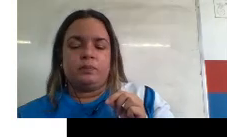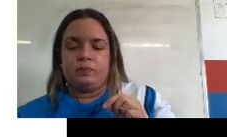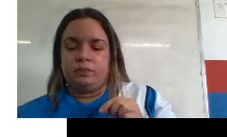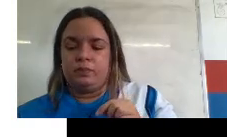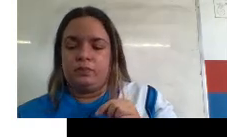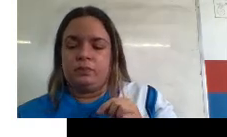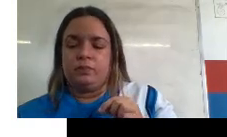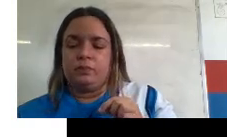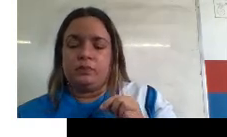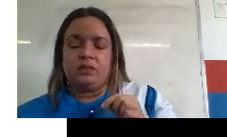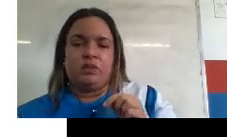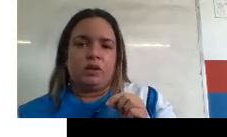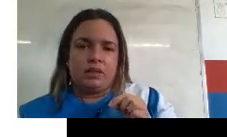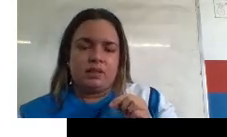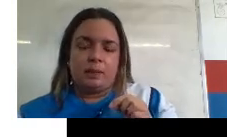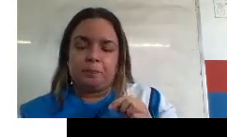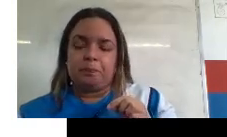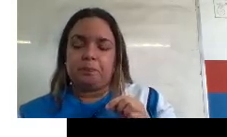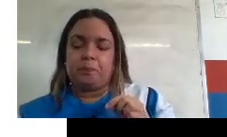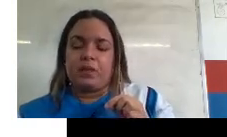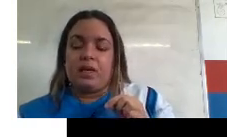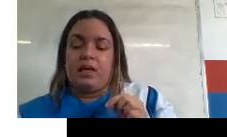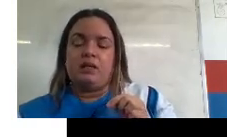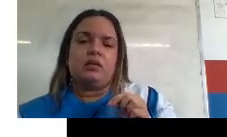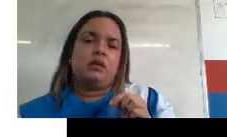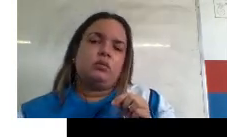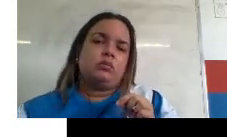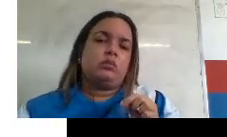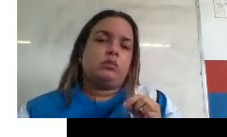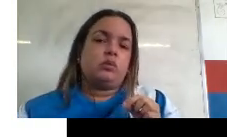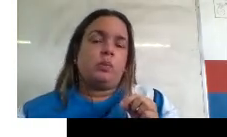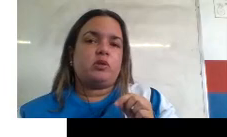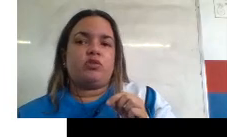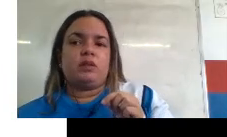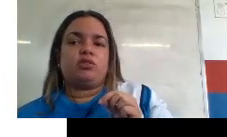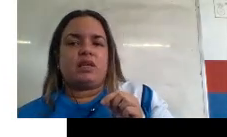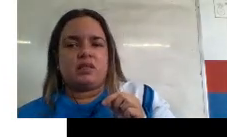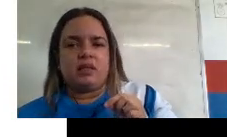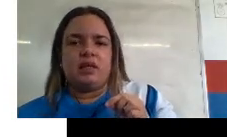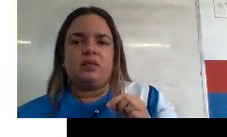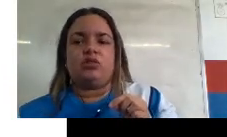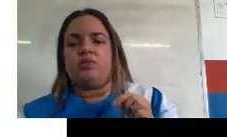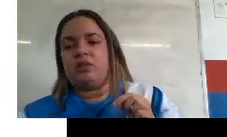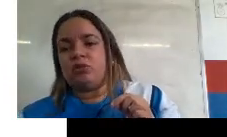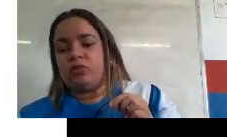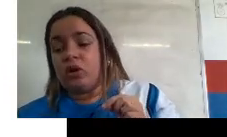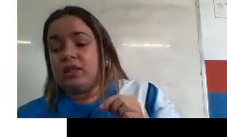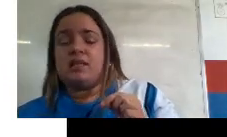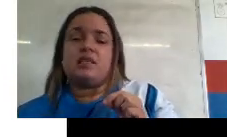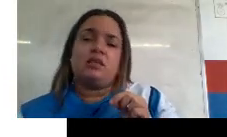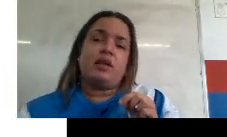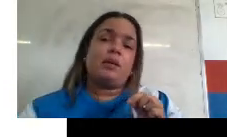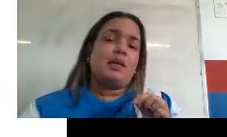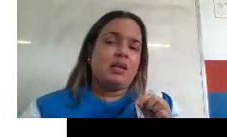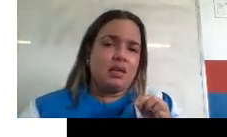vítimas de violência, então, pessoas vítimas de acidente, né, vítimas de